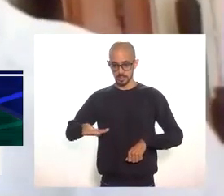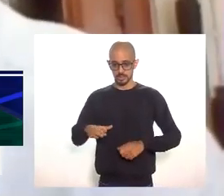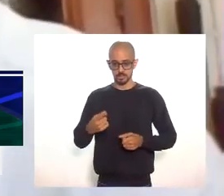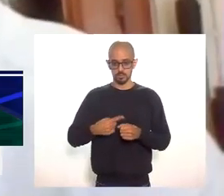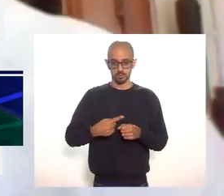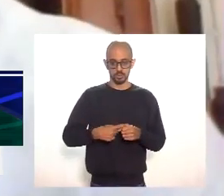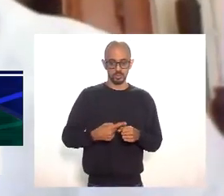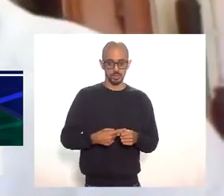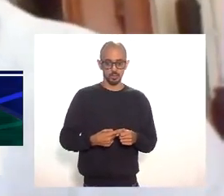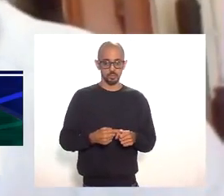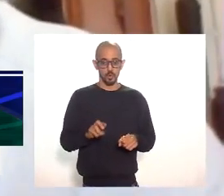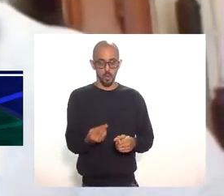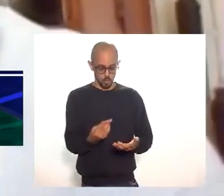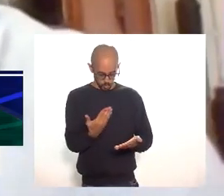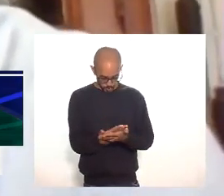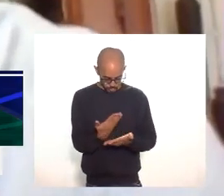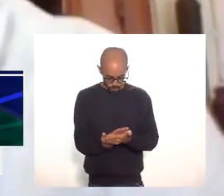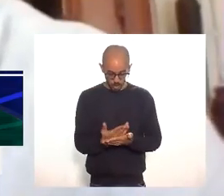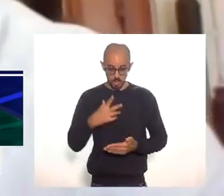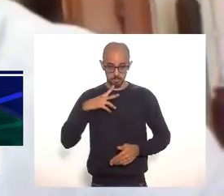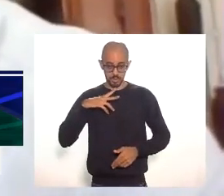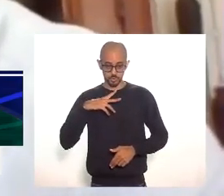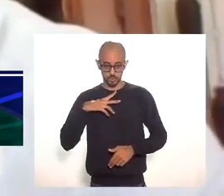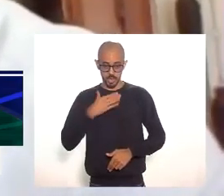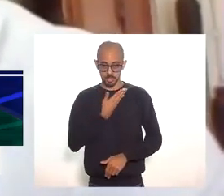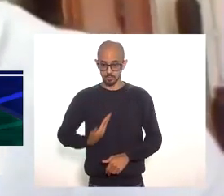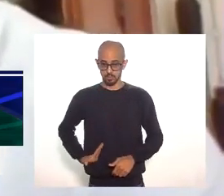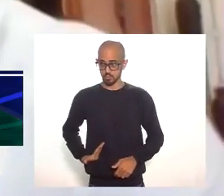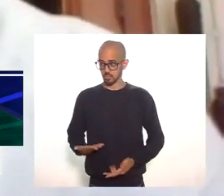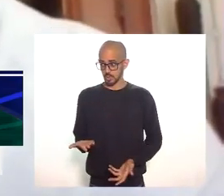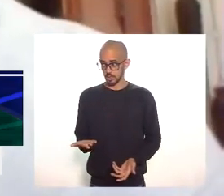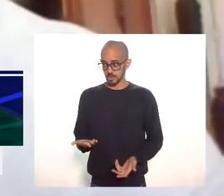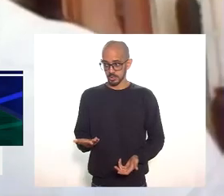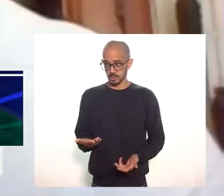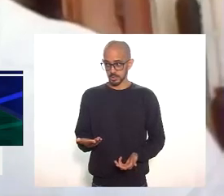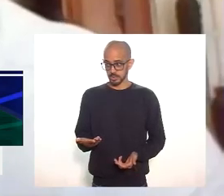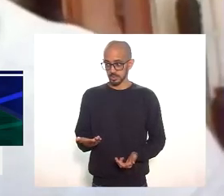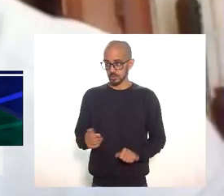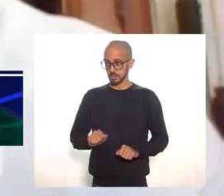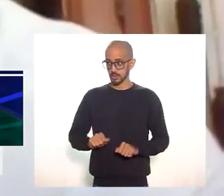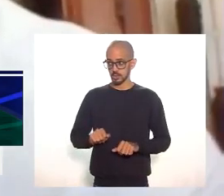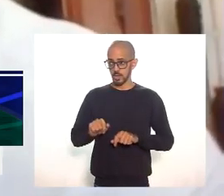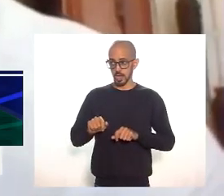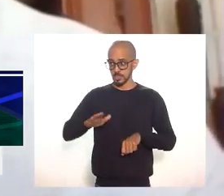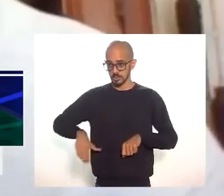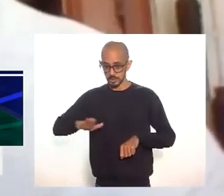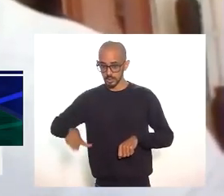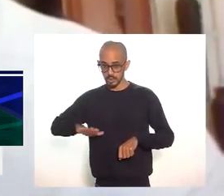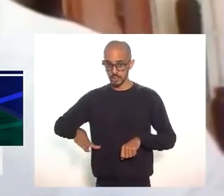escolas particulares e pública? Nenhuma. As crianças vão ter simplesmente, vão ficar,